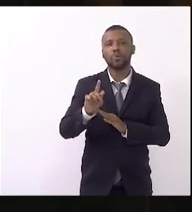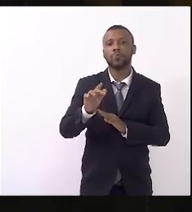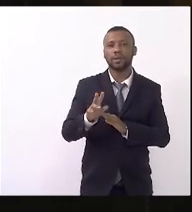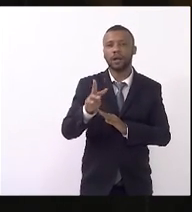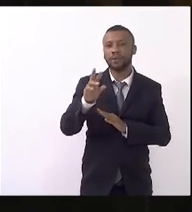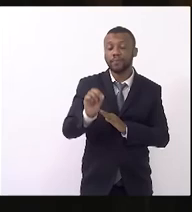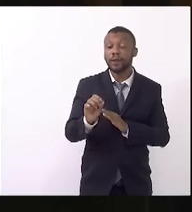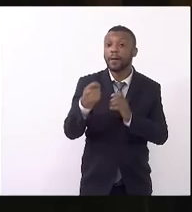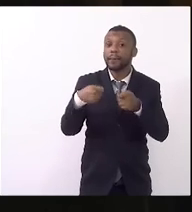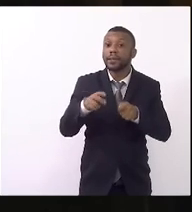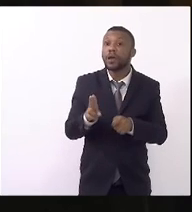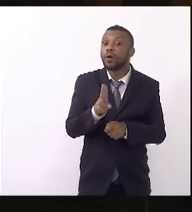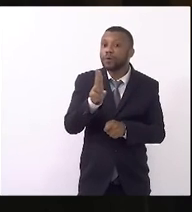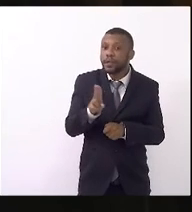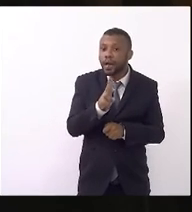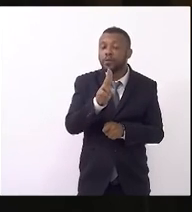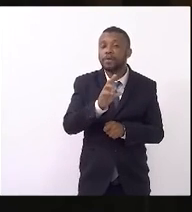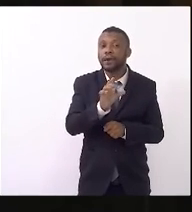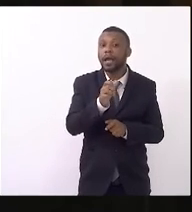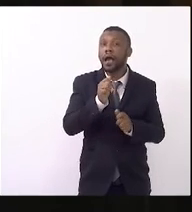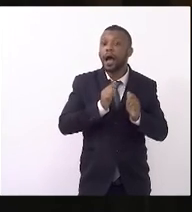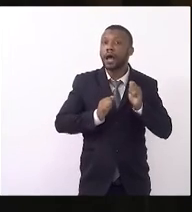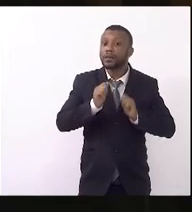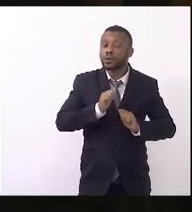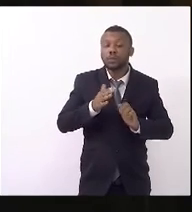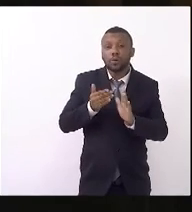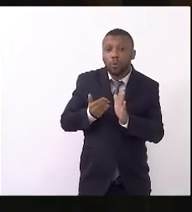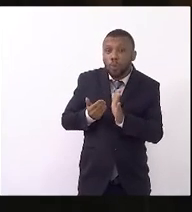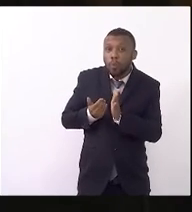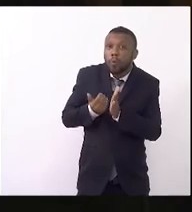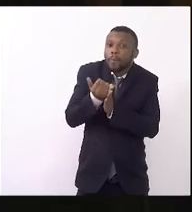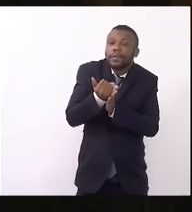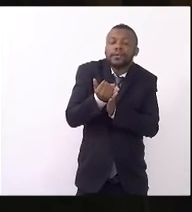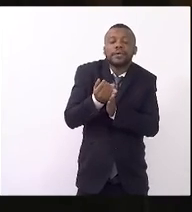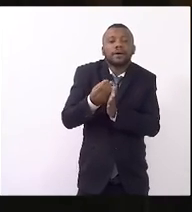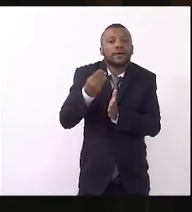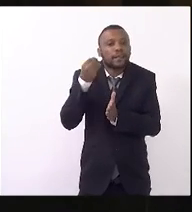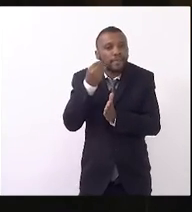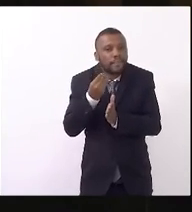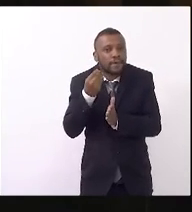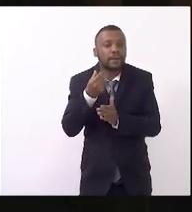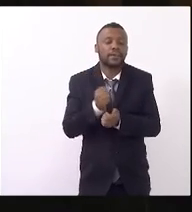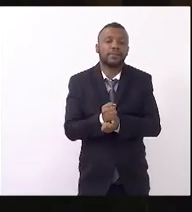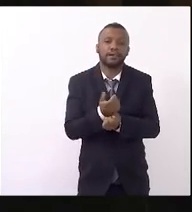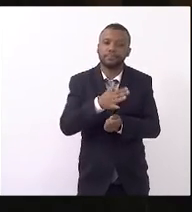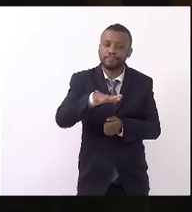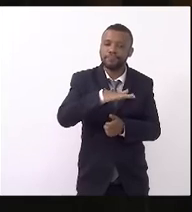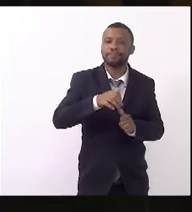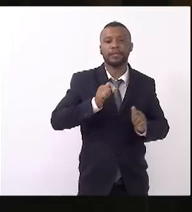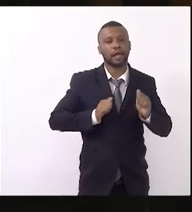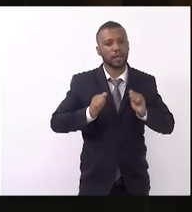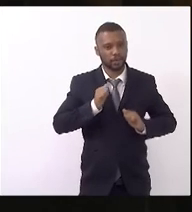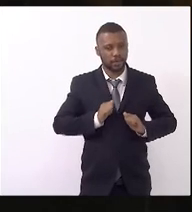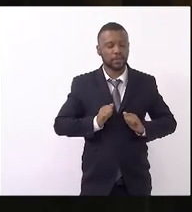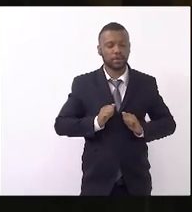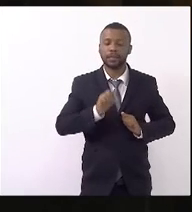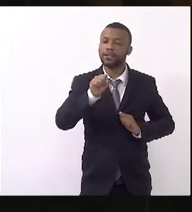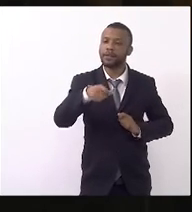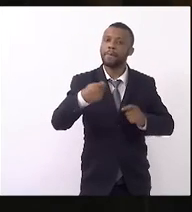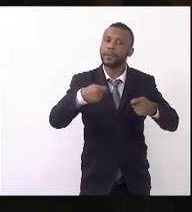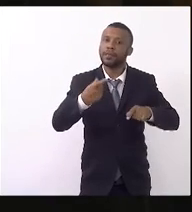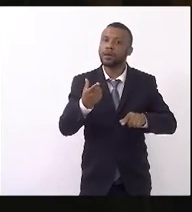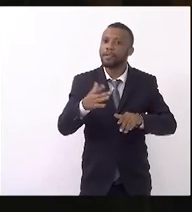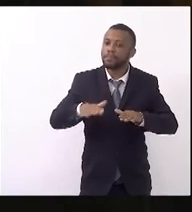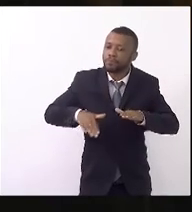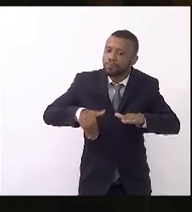ele precisa ser usado para aqueles artistas que estão começando a vida, para aqueles artistas que precisam, sim, alavancar